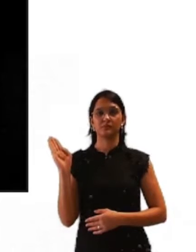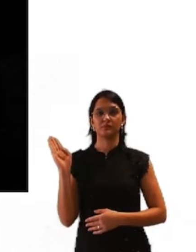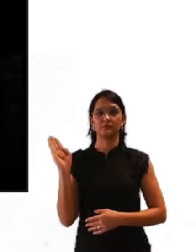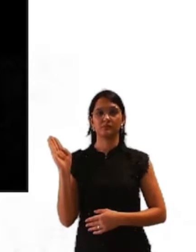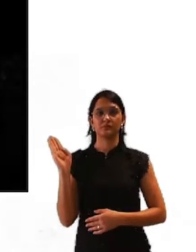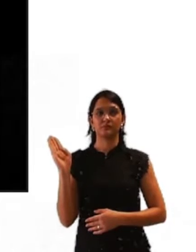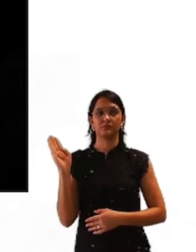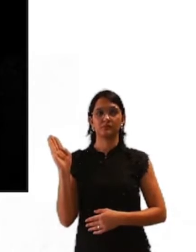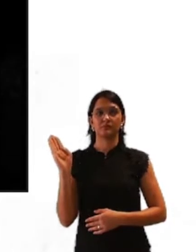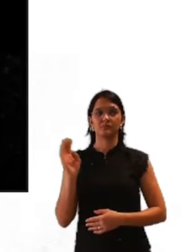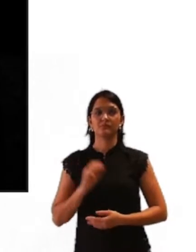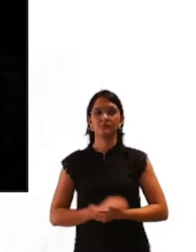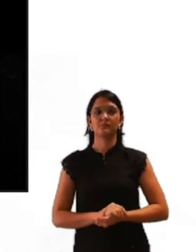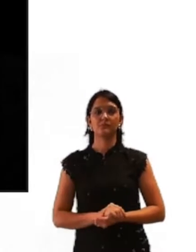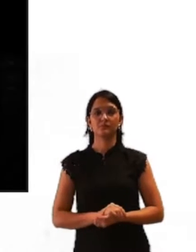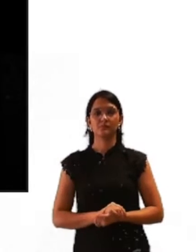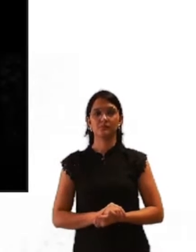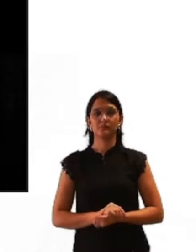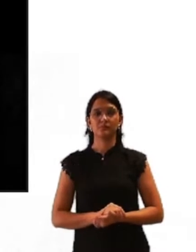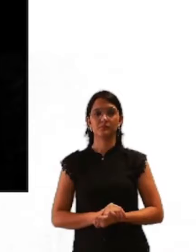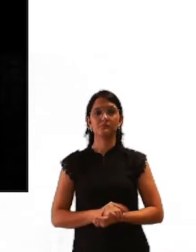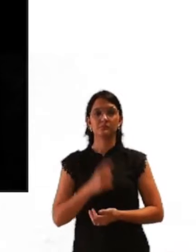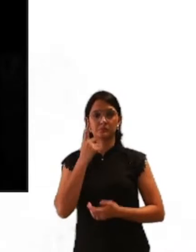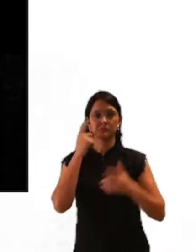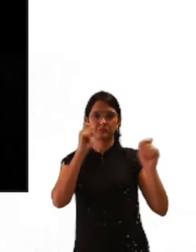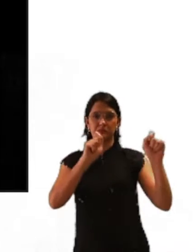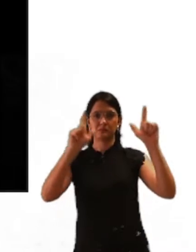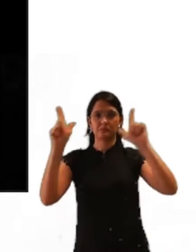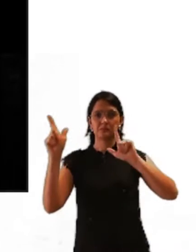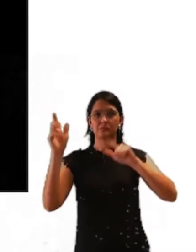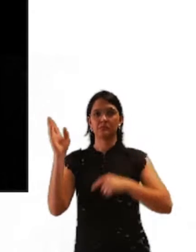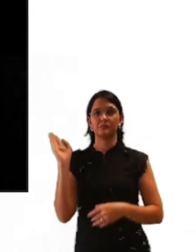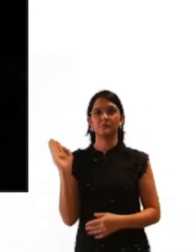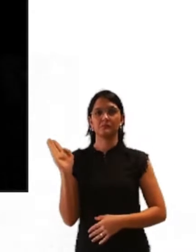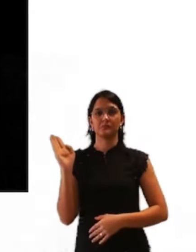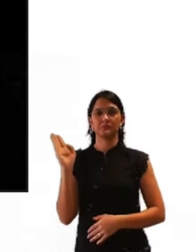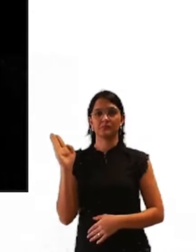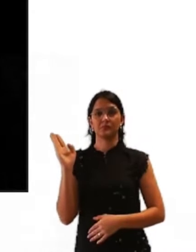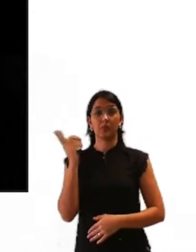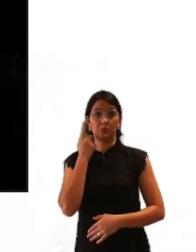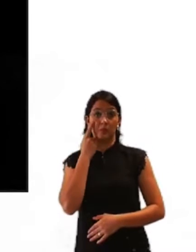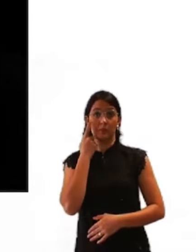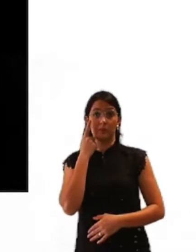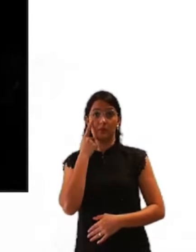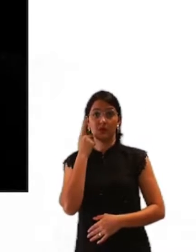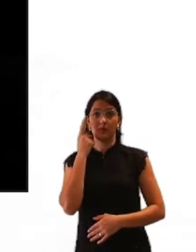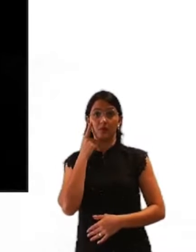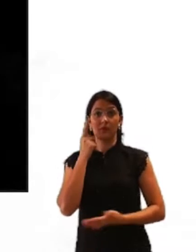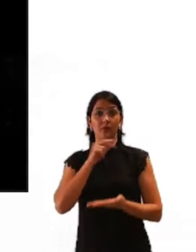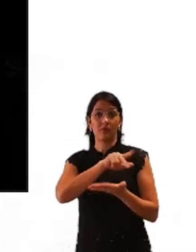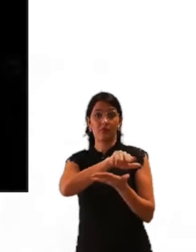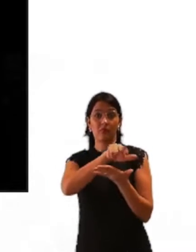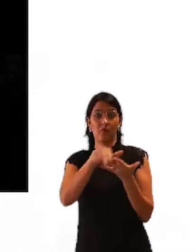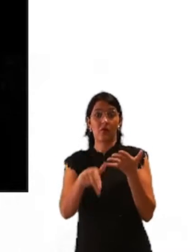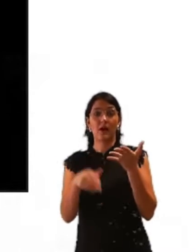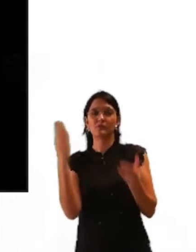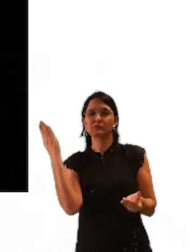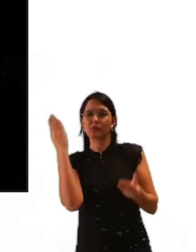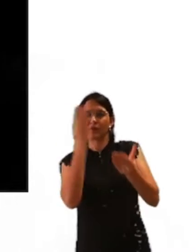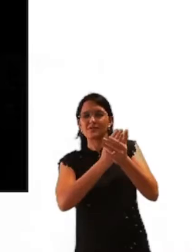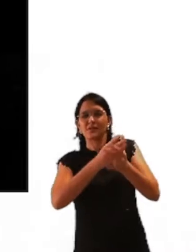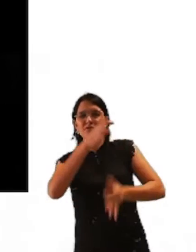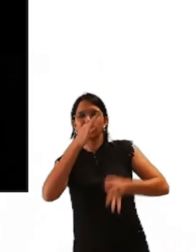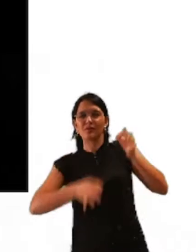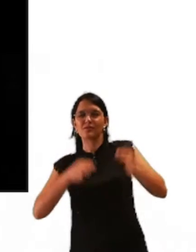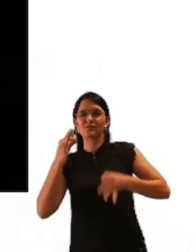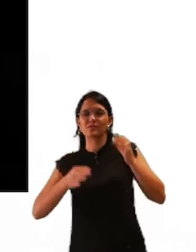Vou colocar no modo aqui de apresentação. Ok. Olha só, casos julgados pelo STJ, que podem